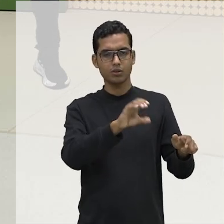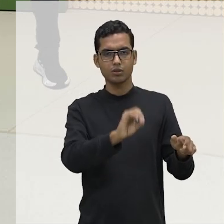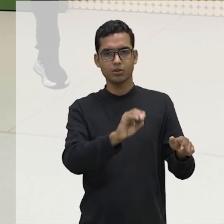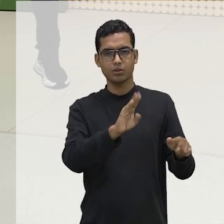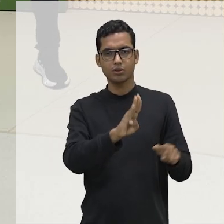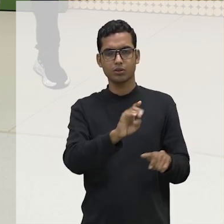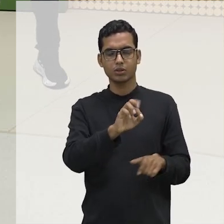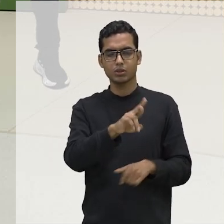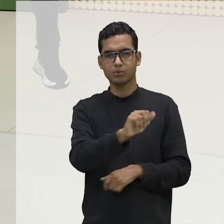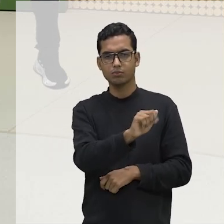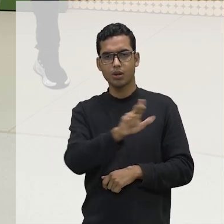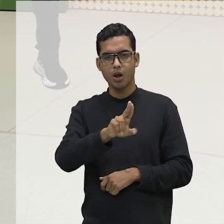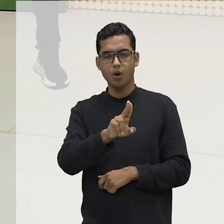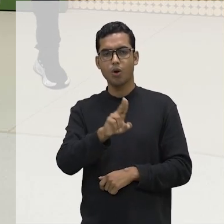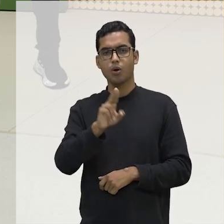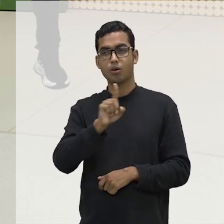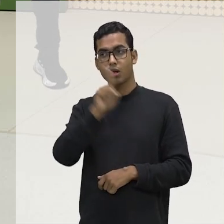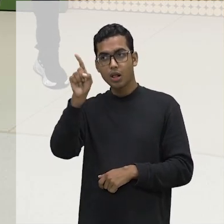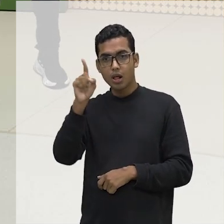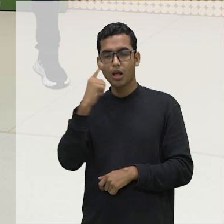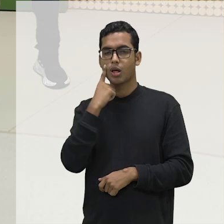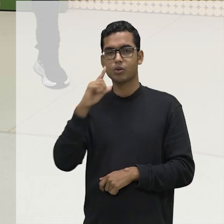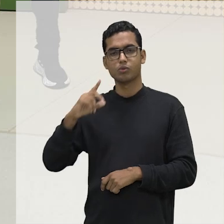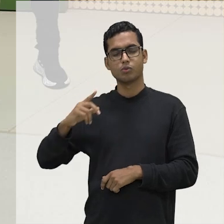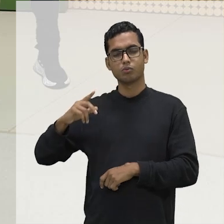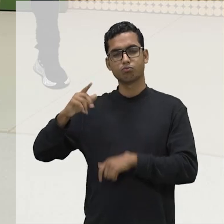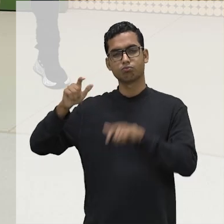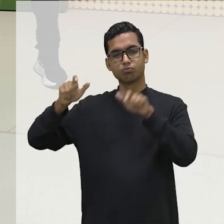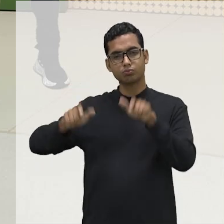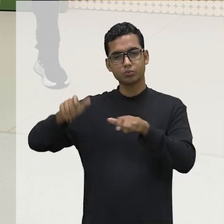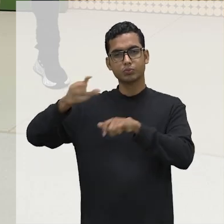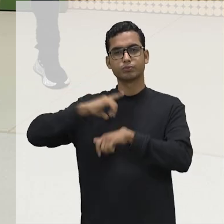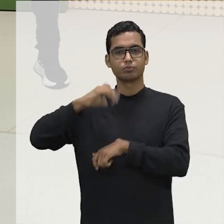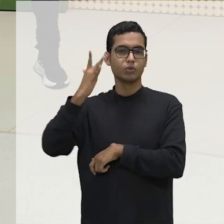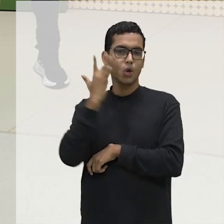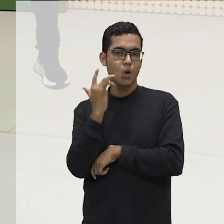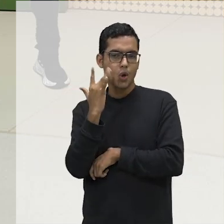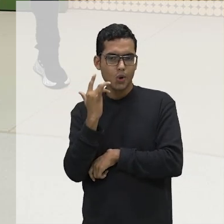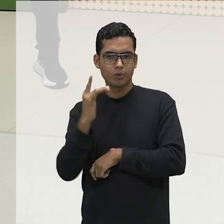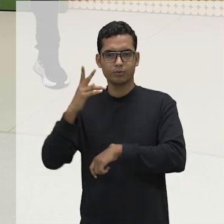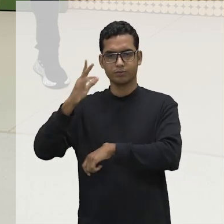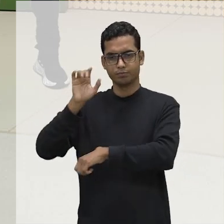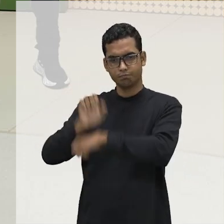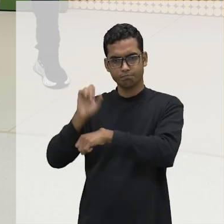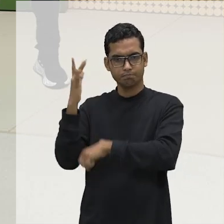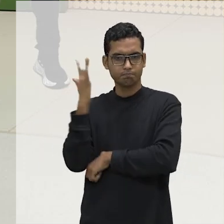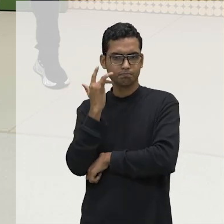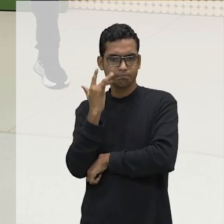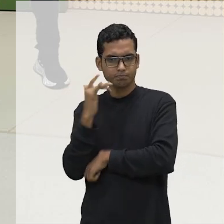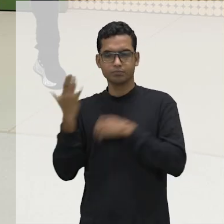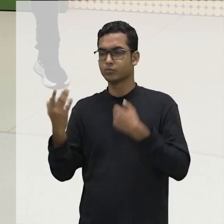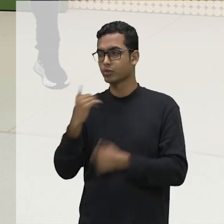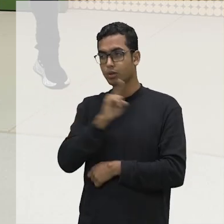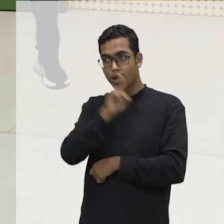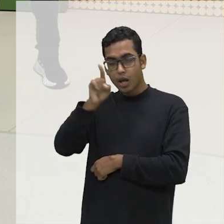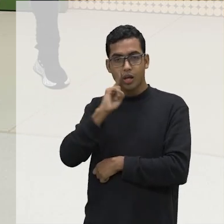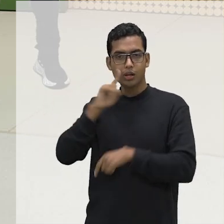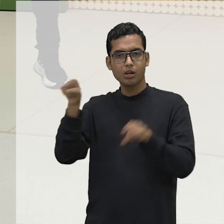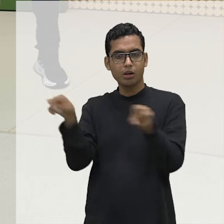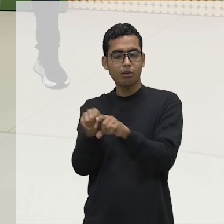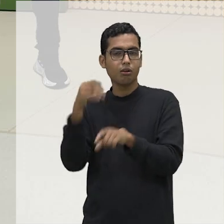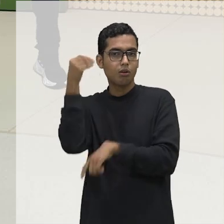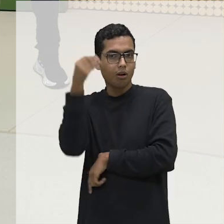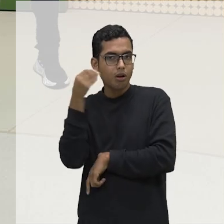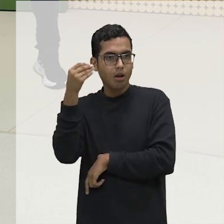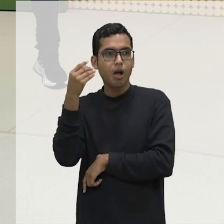eles confirmaram as previsões da teoria da relatividade geral. Então, veja, as teorias elas são constantemente